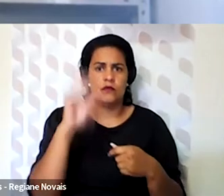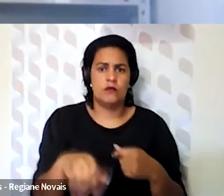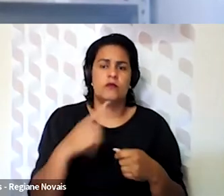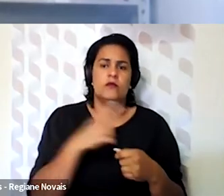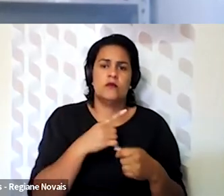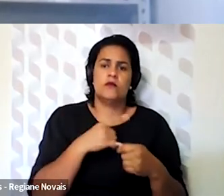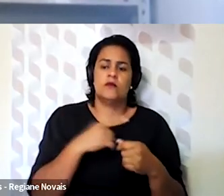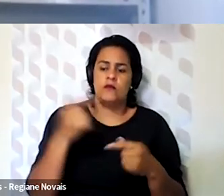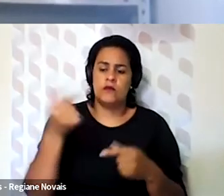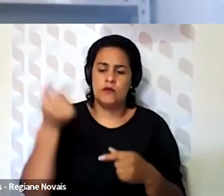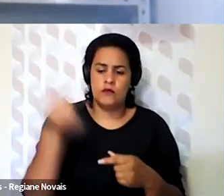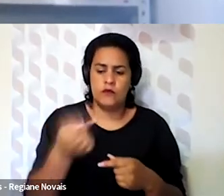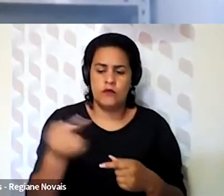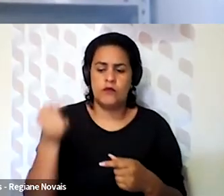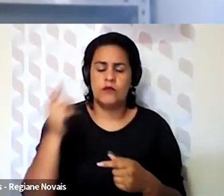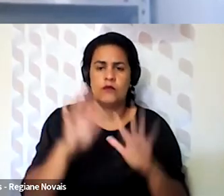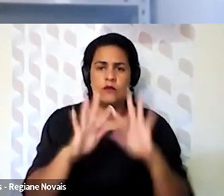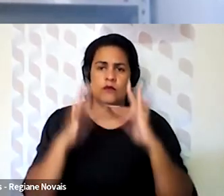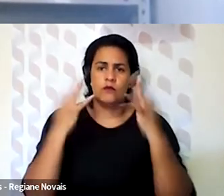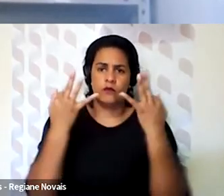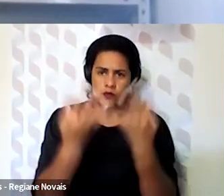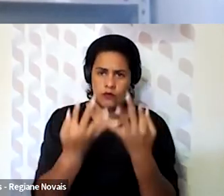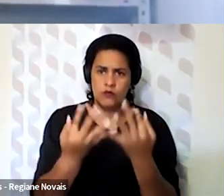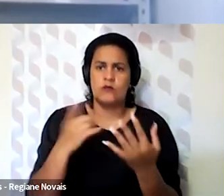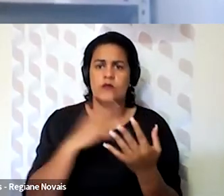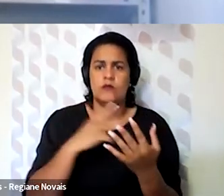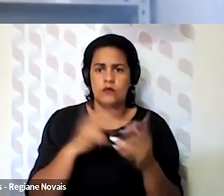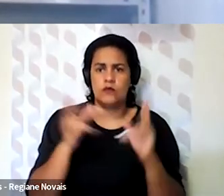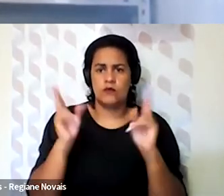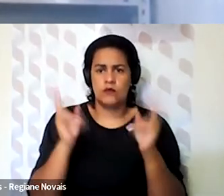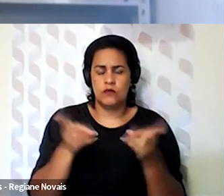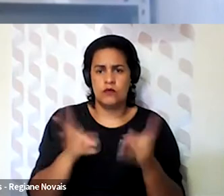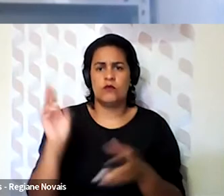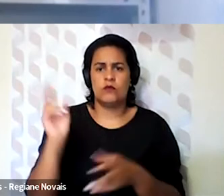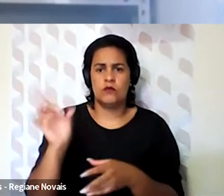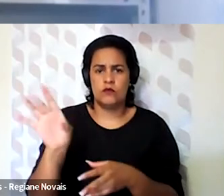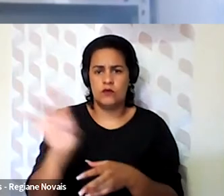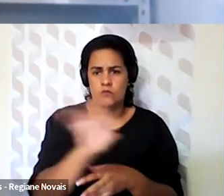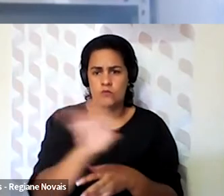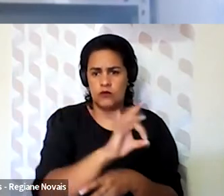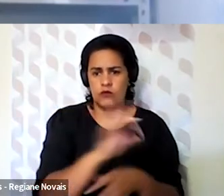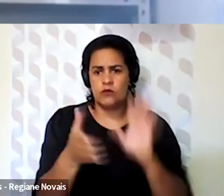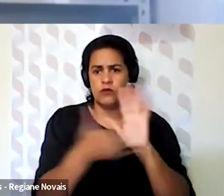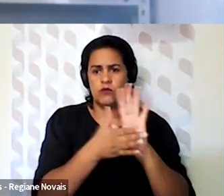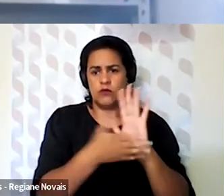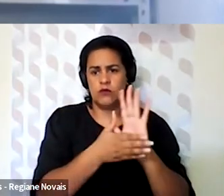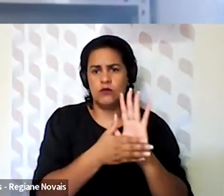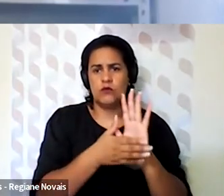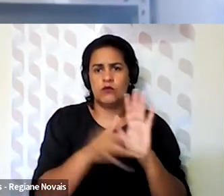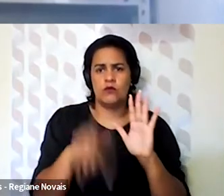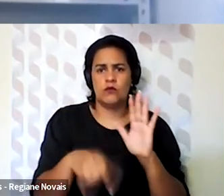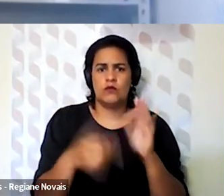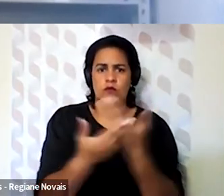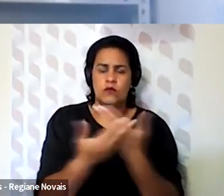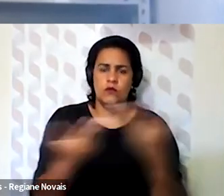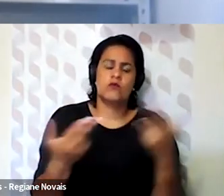em pânico mal dissimulado cada vez que um governo propõe um projeto de lei de redemocratização